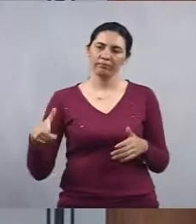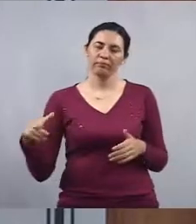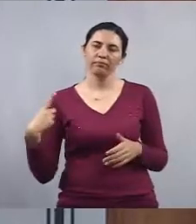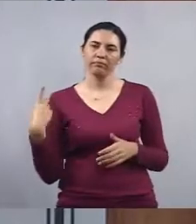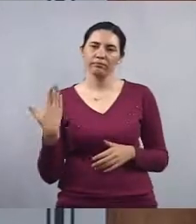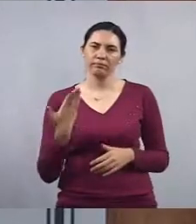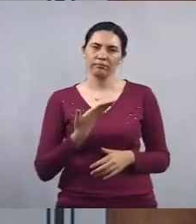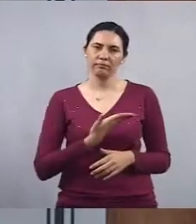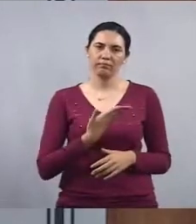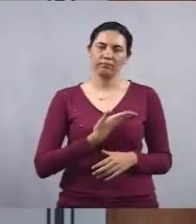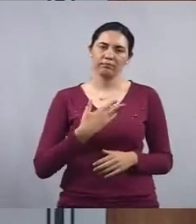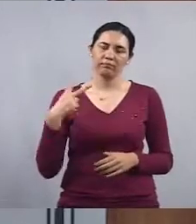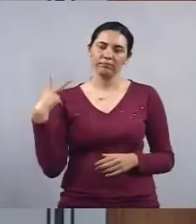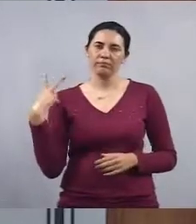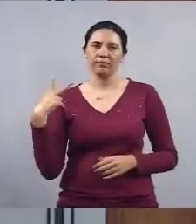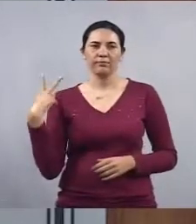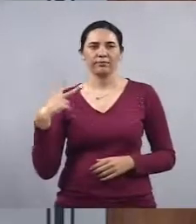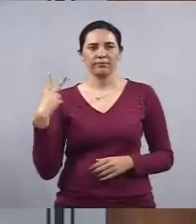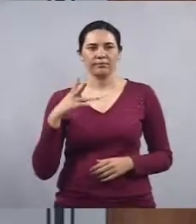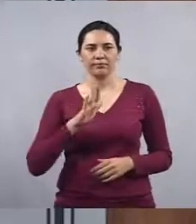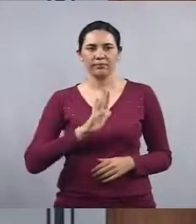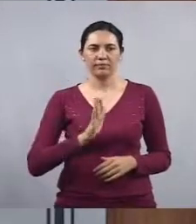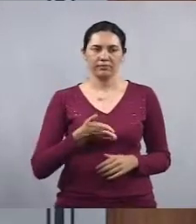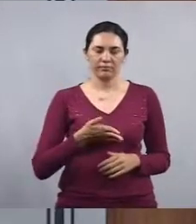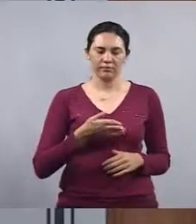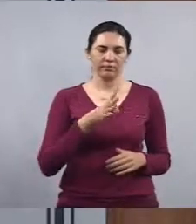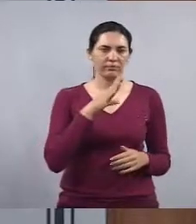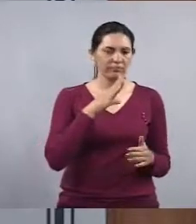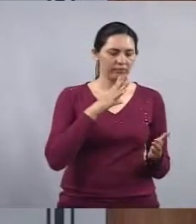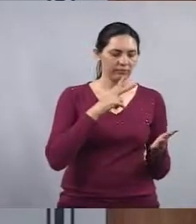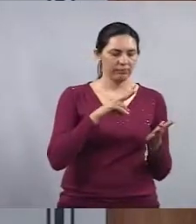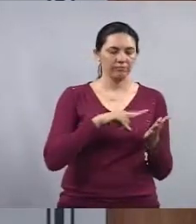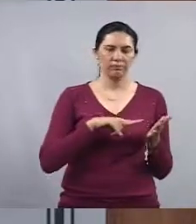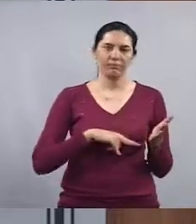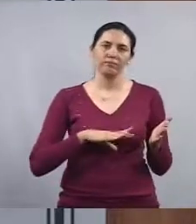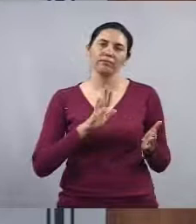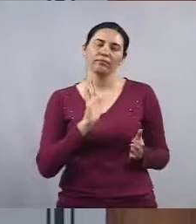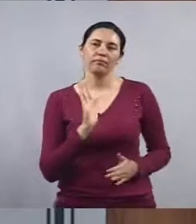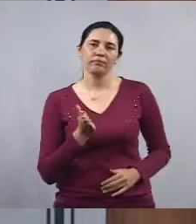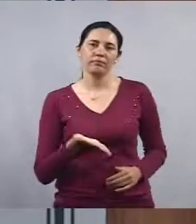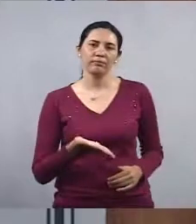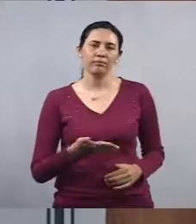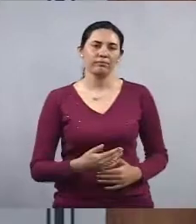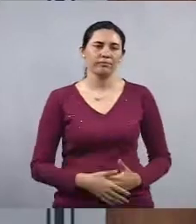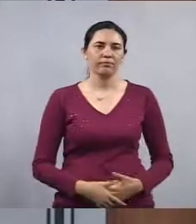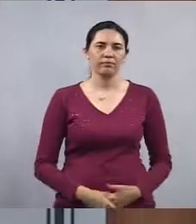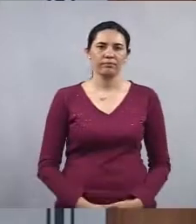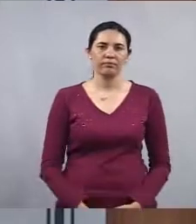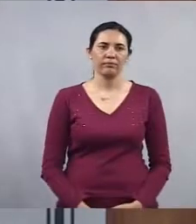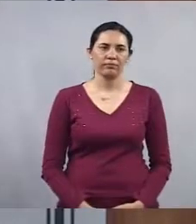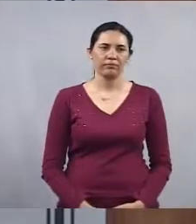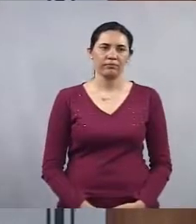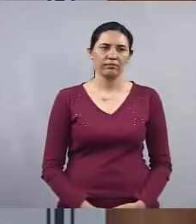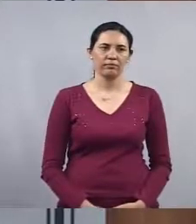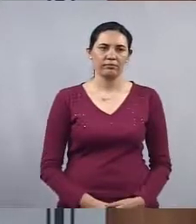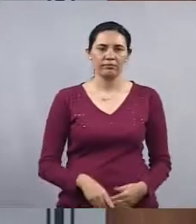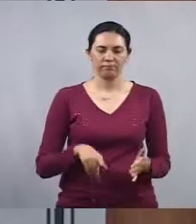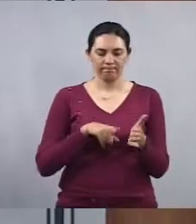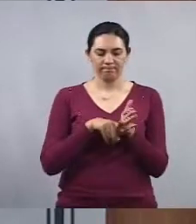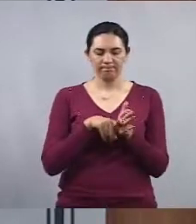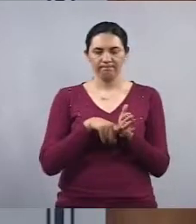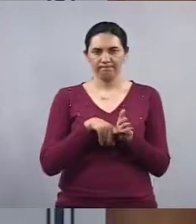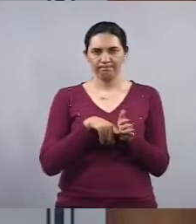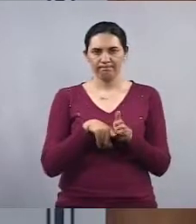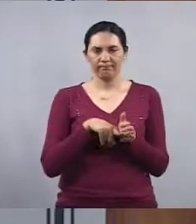mares Paris que que já tomaram conhecimento e e faz a sua análise